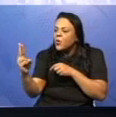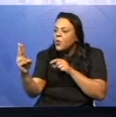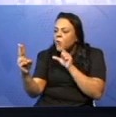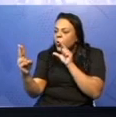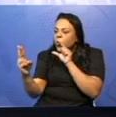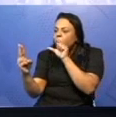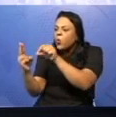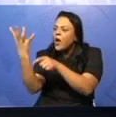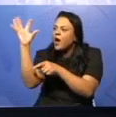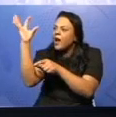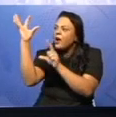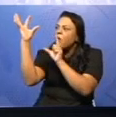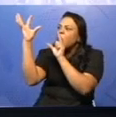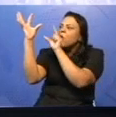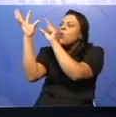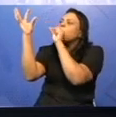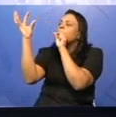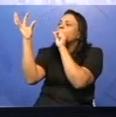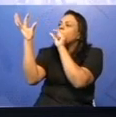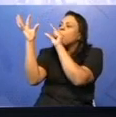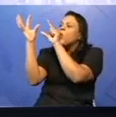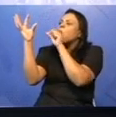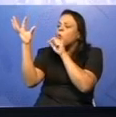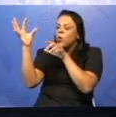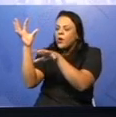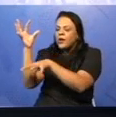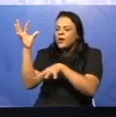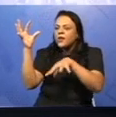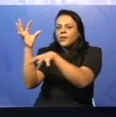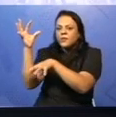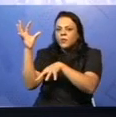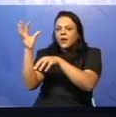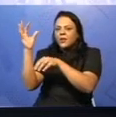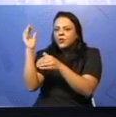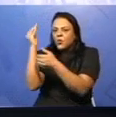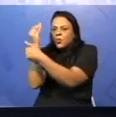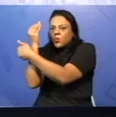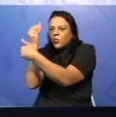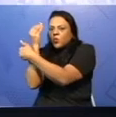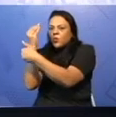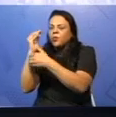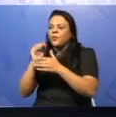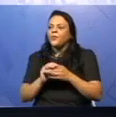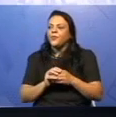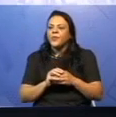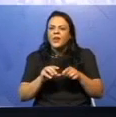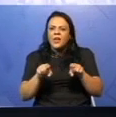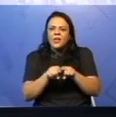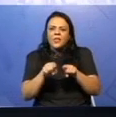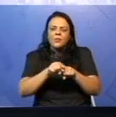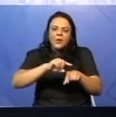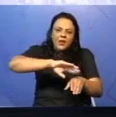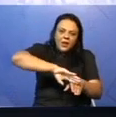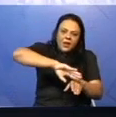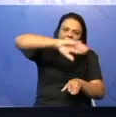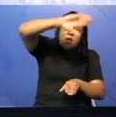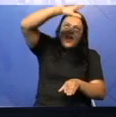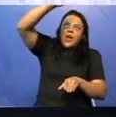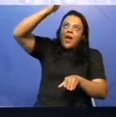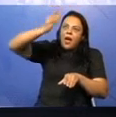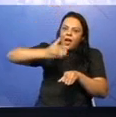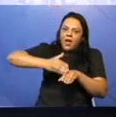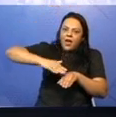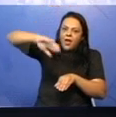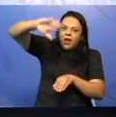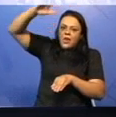frestas das árvores, em espaços onde eles possam se esconder, né? Em ilhas que tinham abundância em sementes,